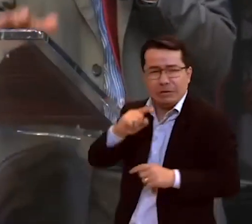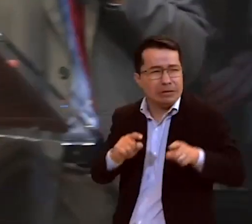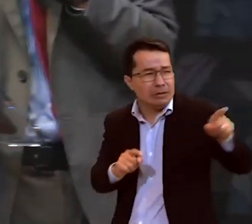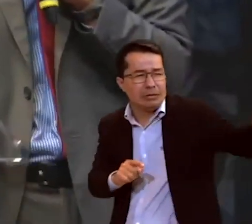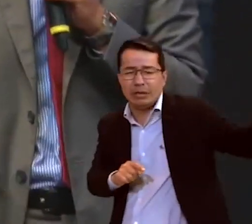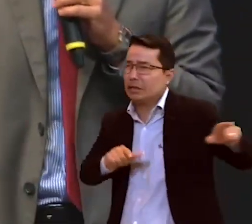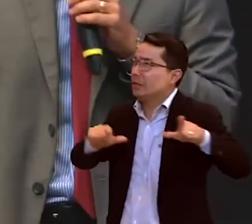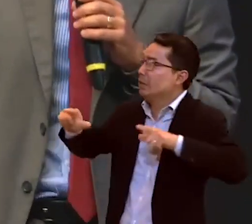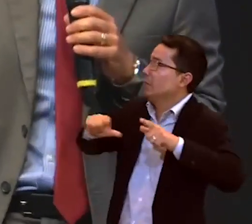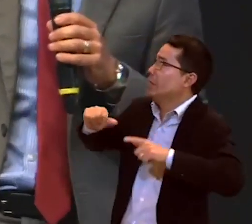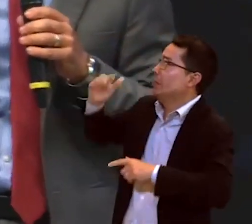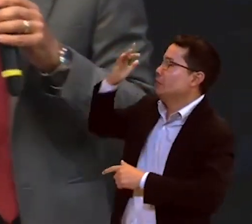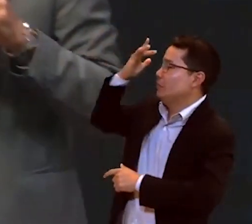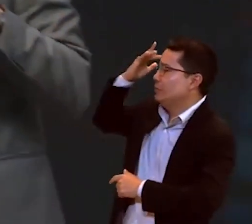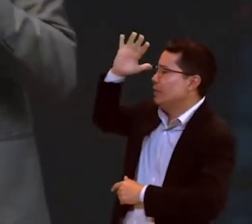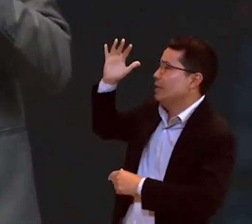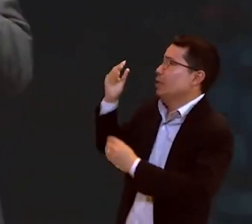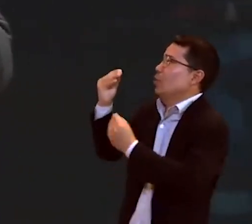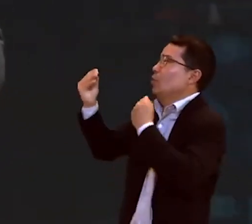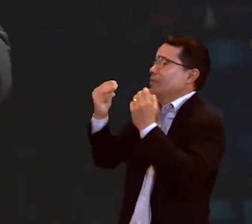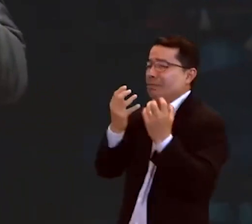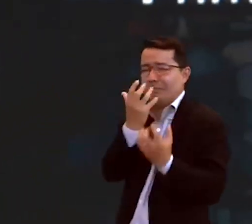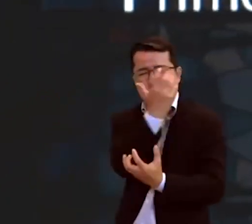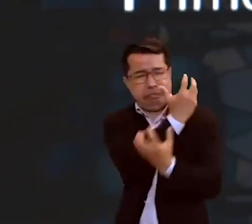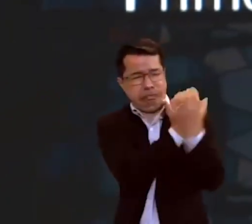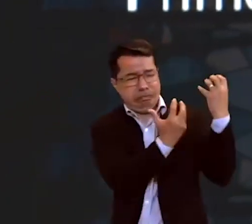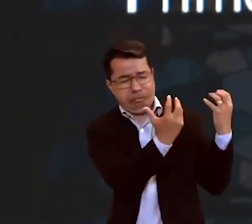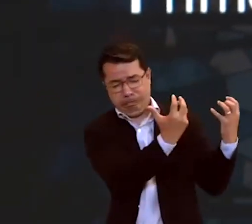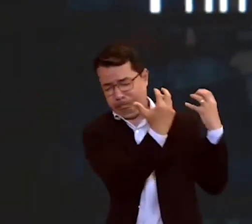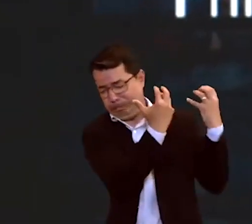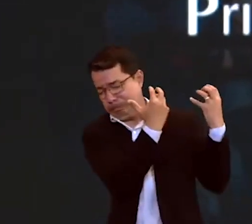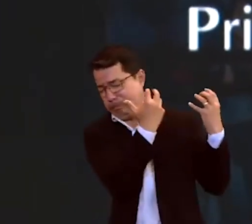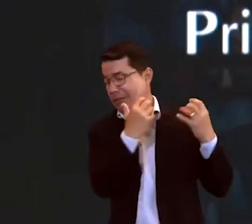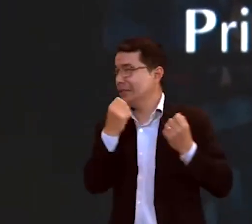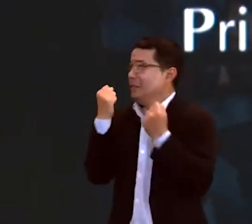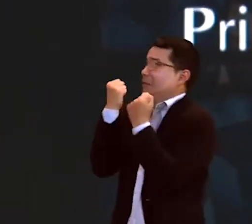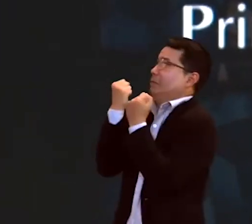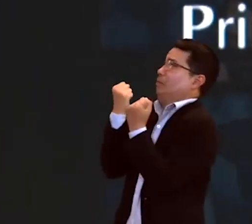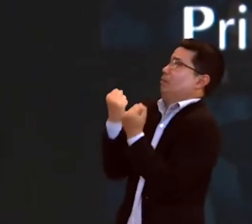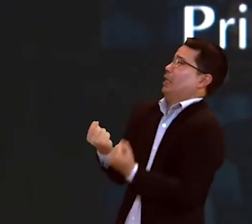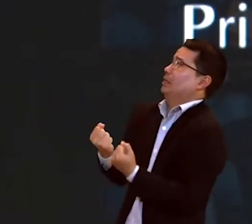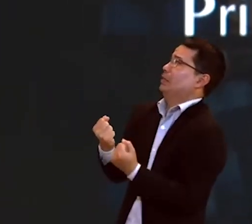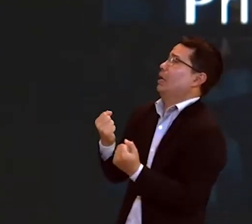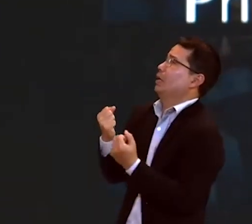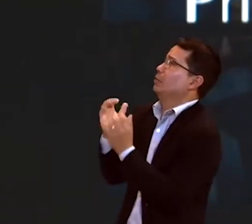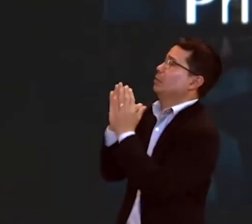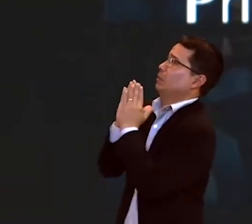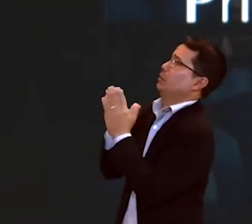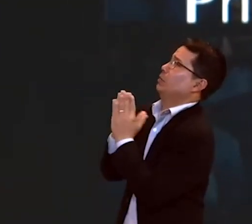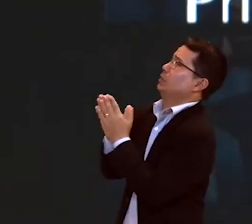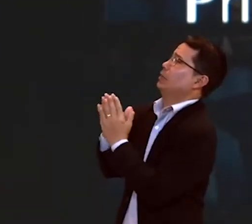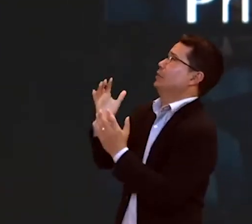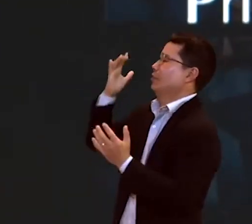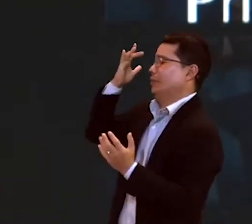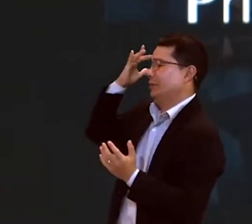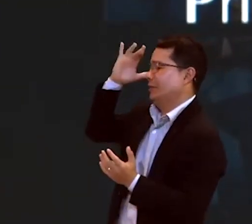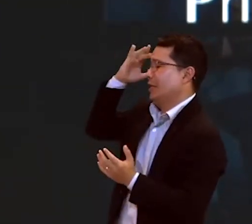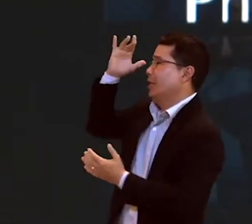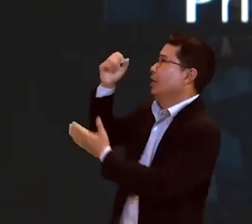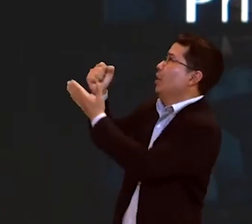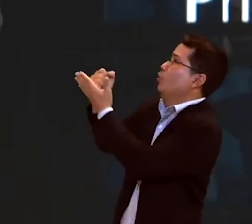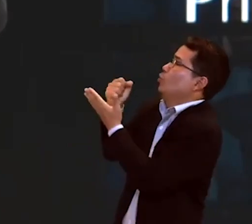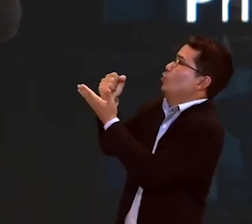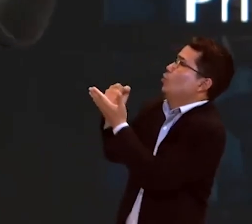como lidar. Eu estou passando por uma pressão muito grande para alcançar umas metas, eu não sei como é que eu vou conseguir bater essas